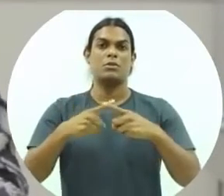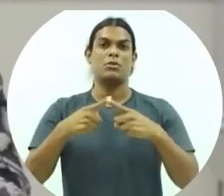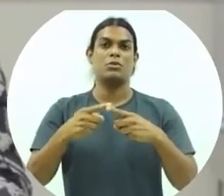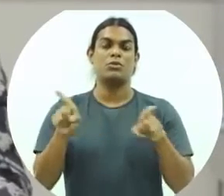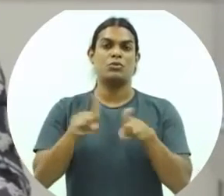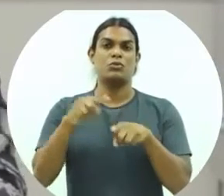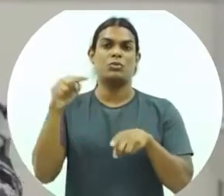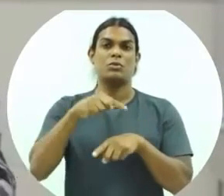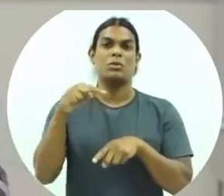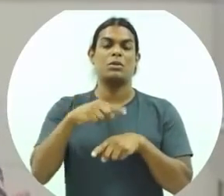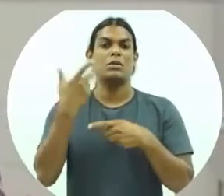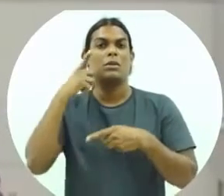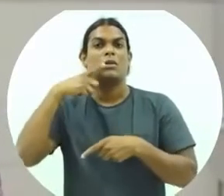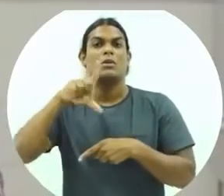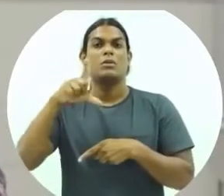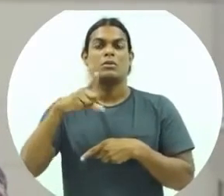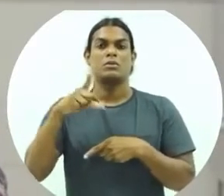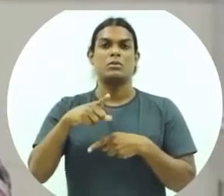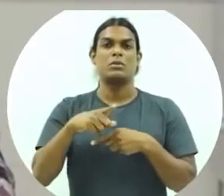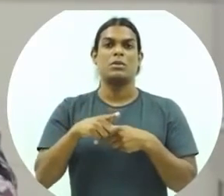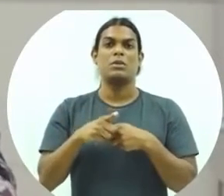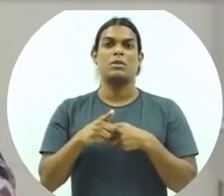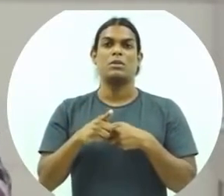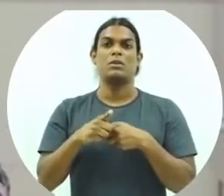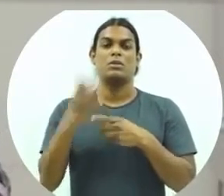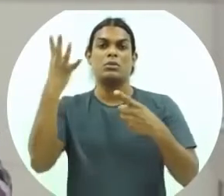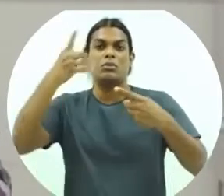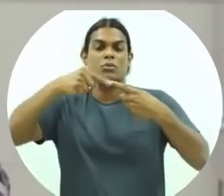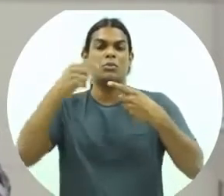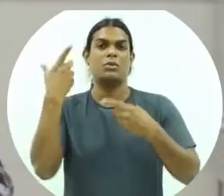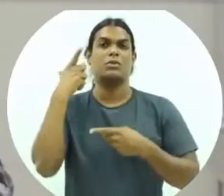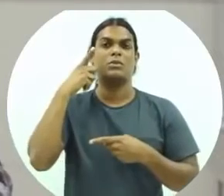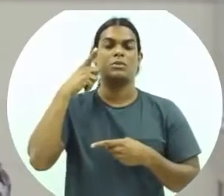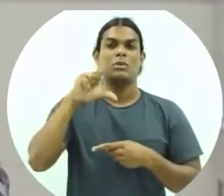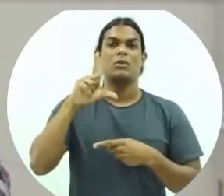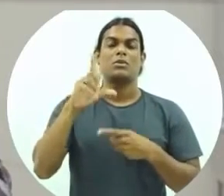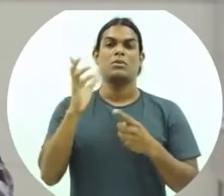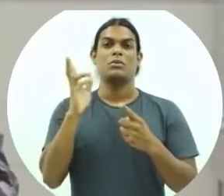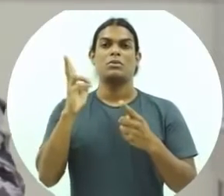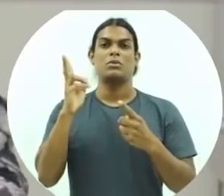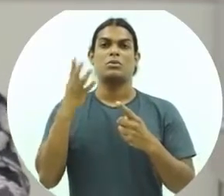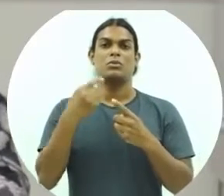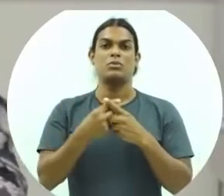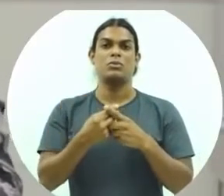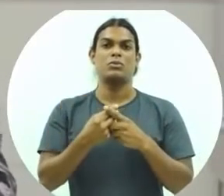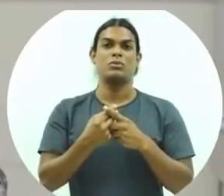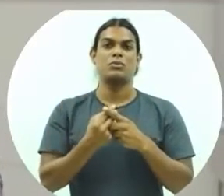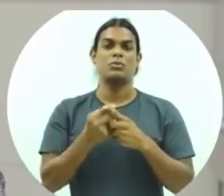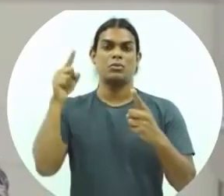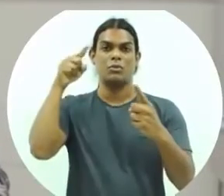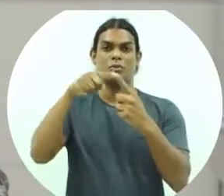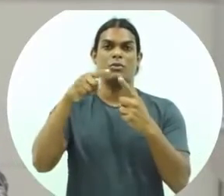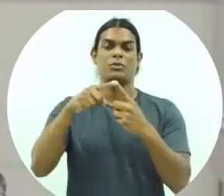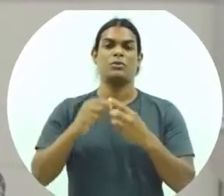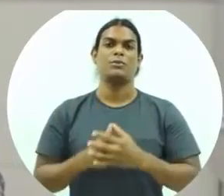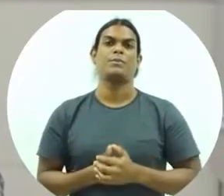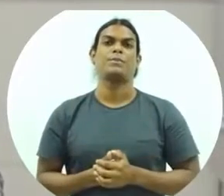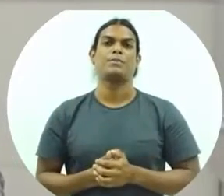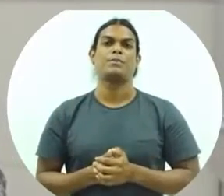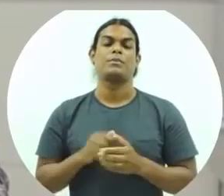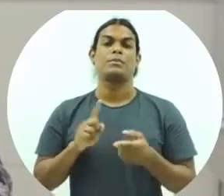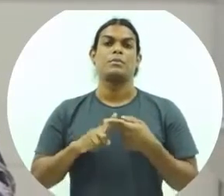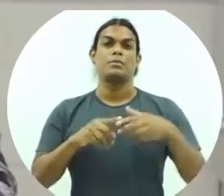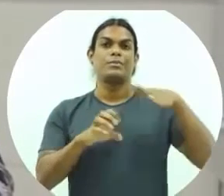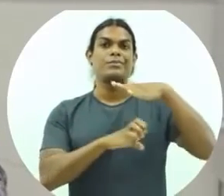porque, através da organização, elas conseguem alcançar os seus objetivos pessoais, suas metas individuais. Por sua